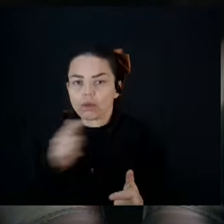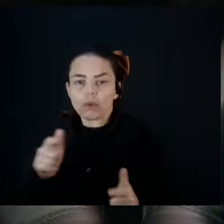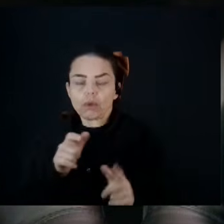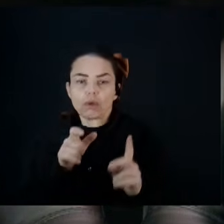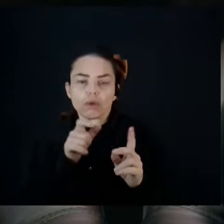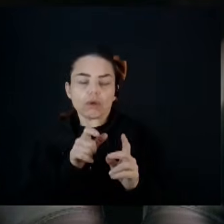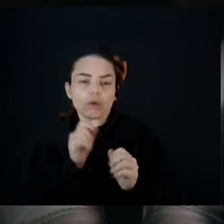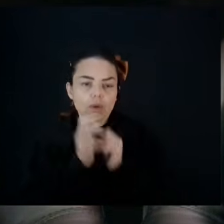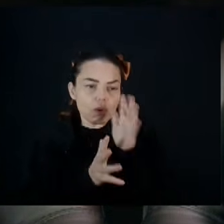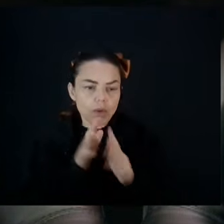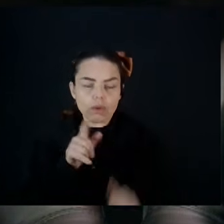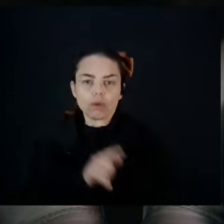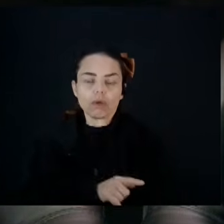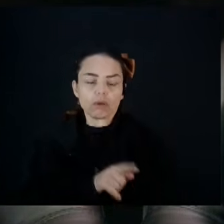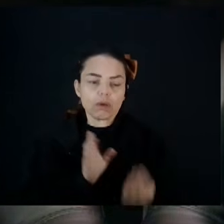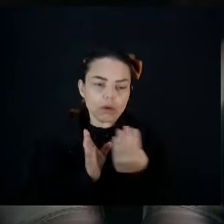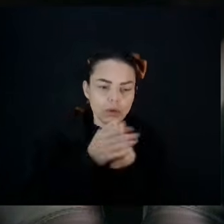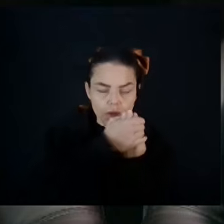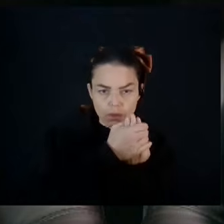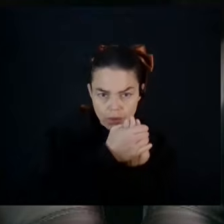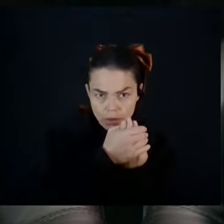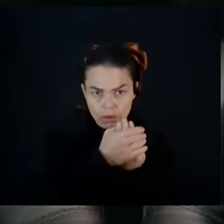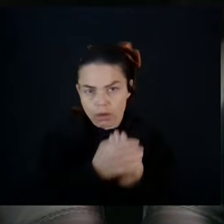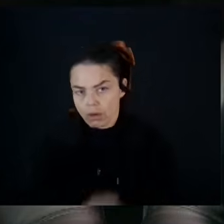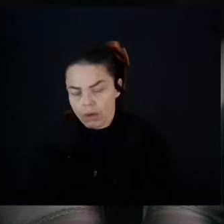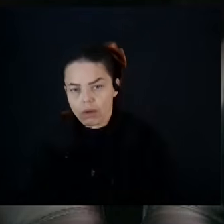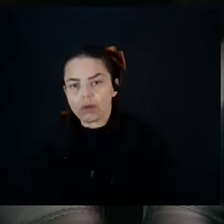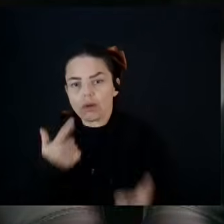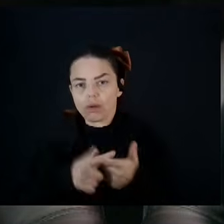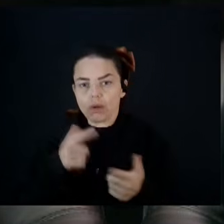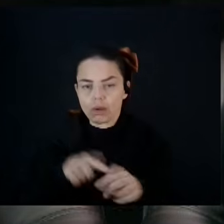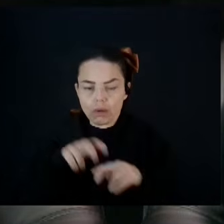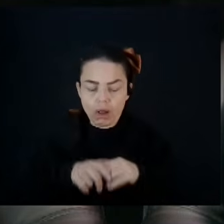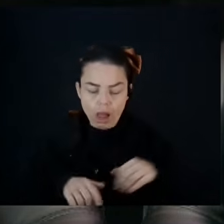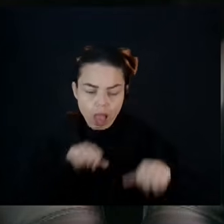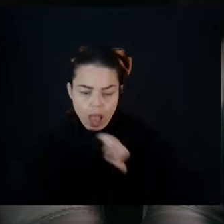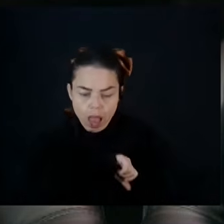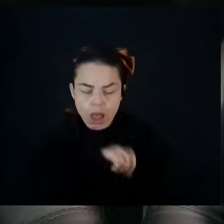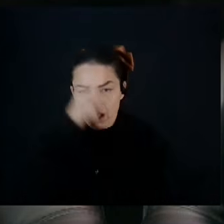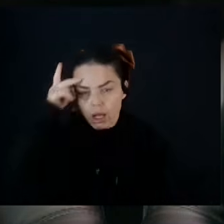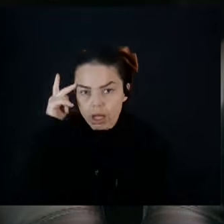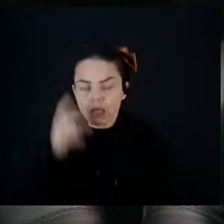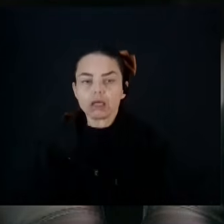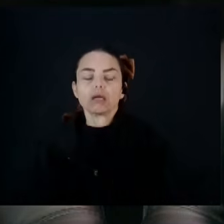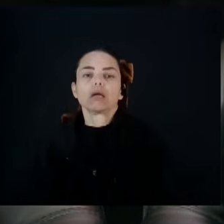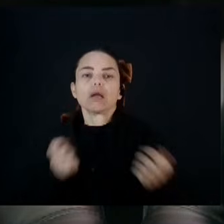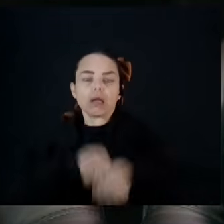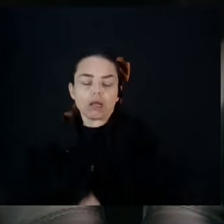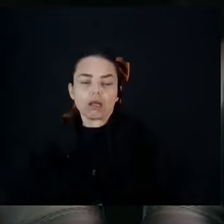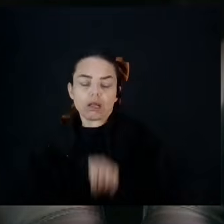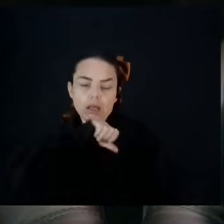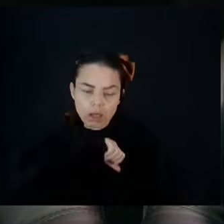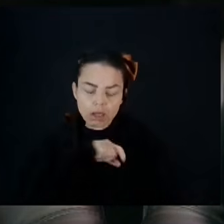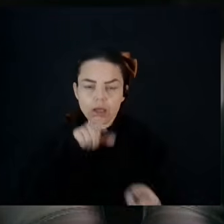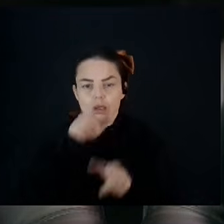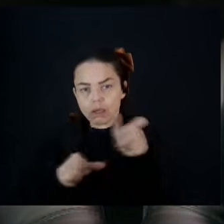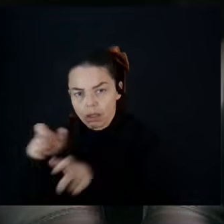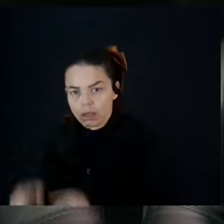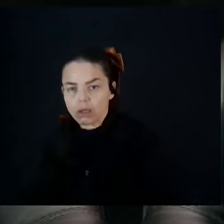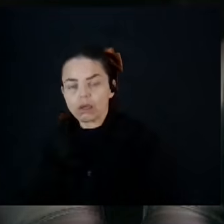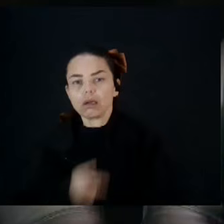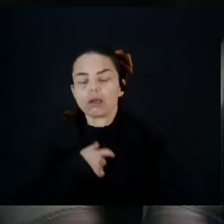que ela sequestrou, não é só por isso, porque eu fiquei frustrada, porque as outras pessoas podem ficar frustradas. Já pensou, ele